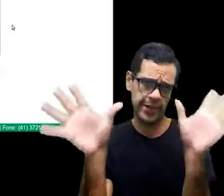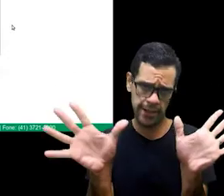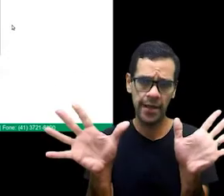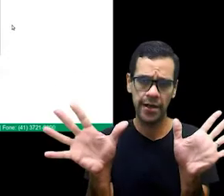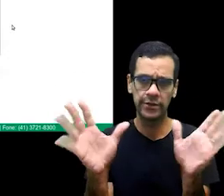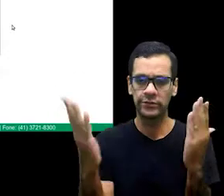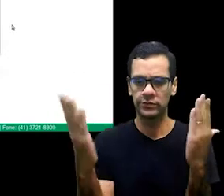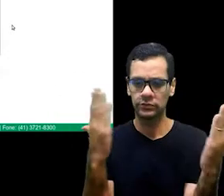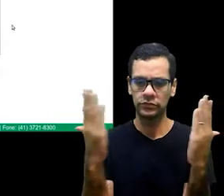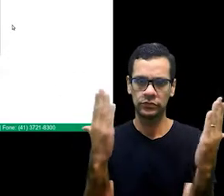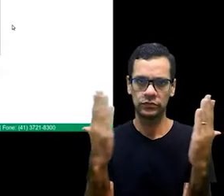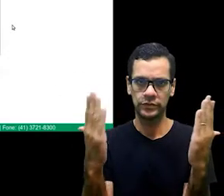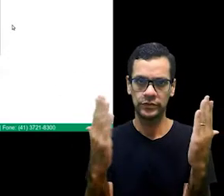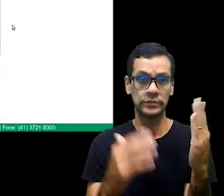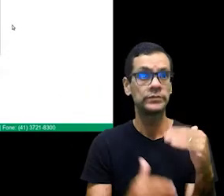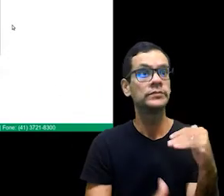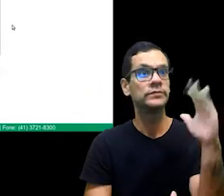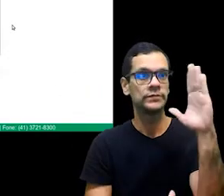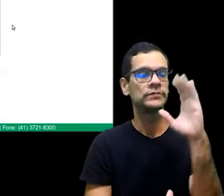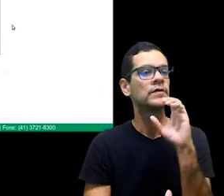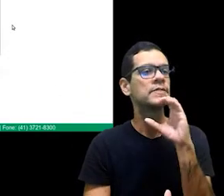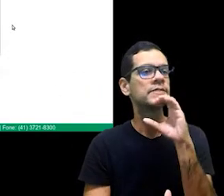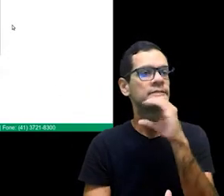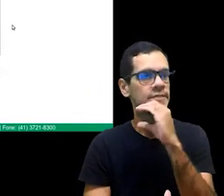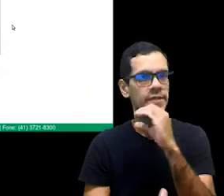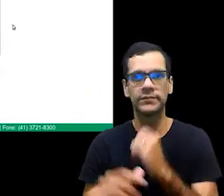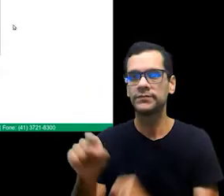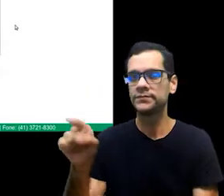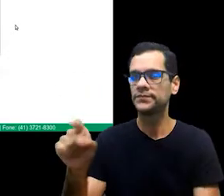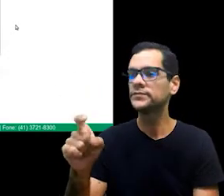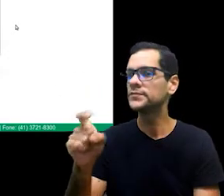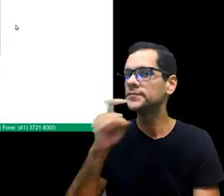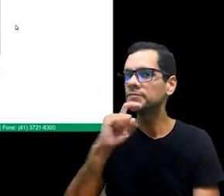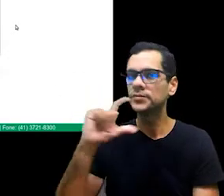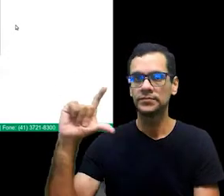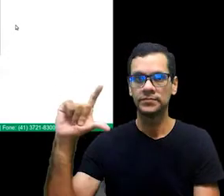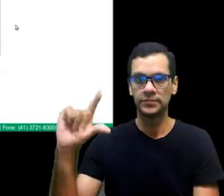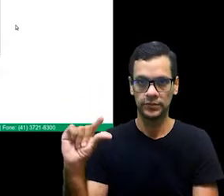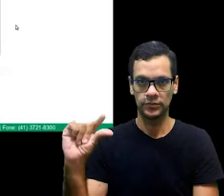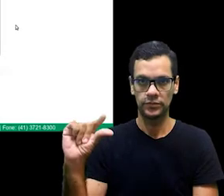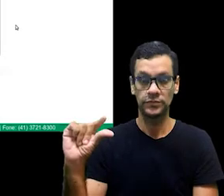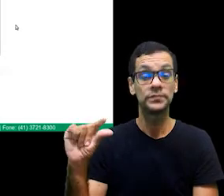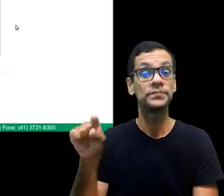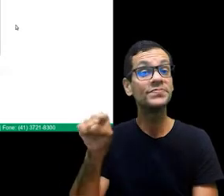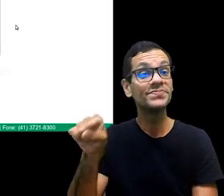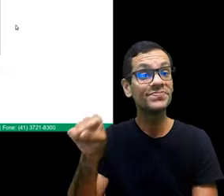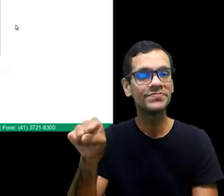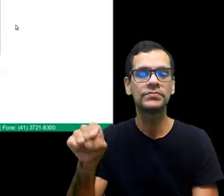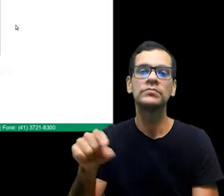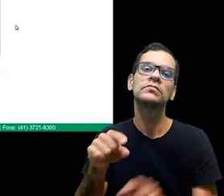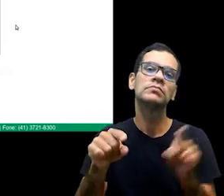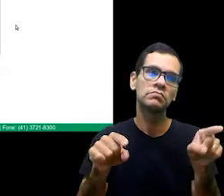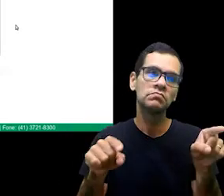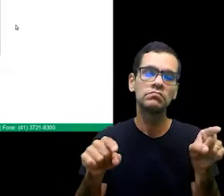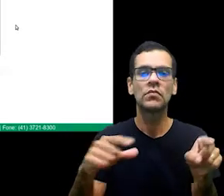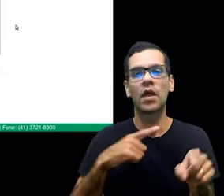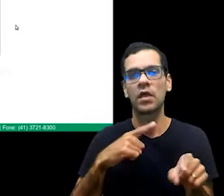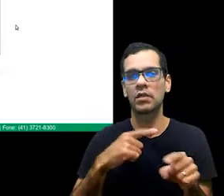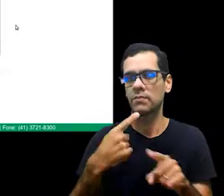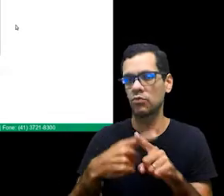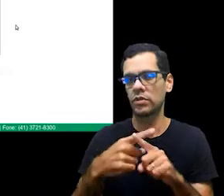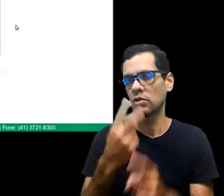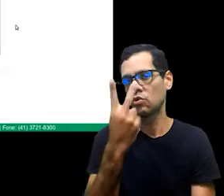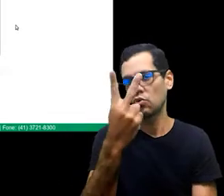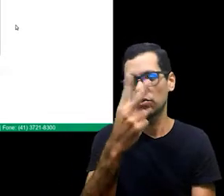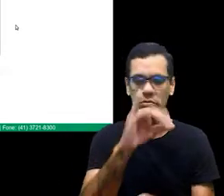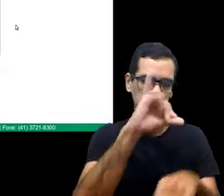Então, comparando um com o outro, o de maior temperatura é o corpo quente e o de menor temperatura é o corpo frio. Essas afirmações fazem sentido porque